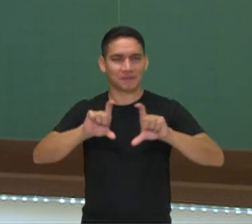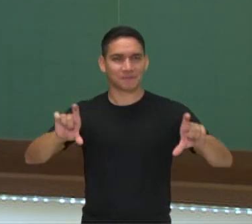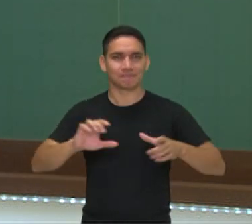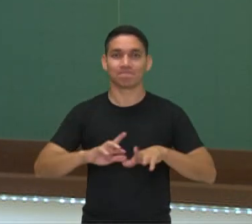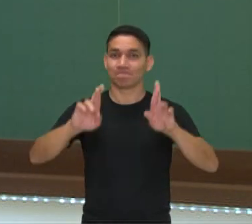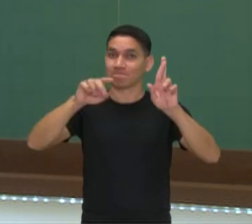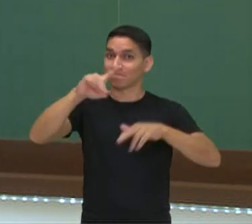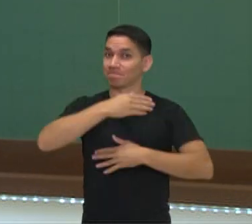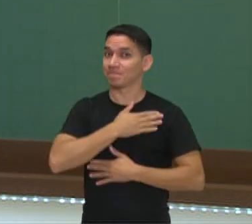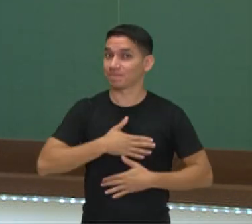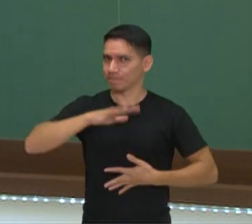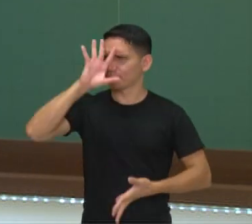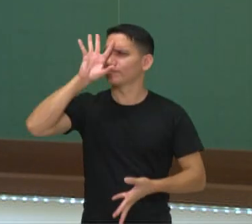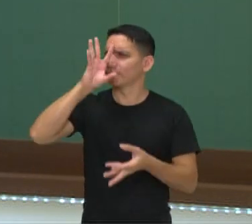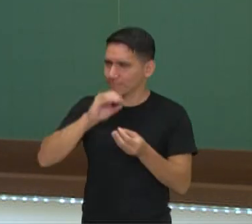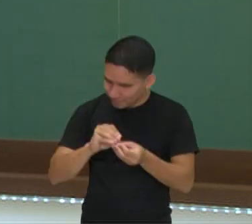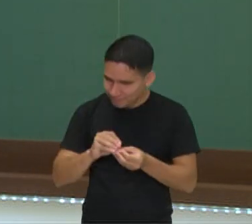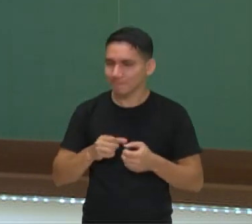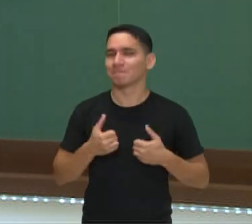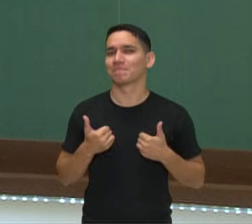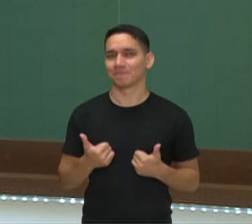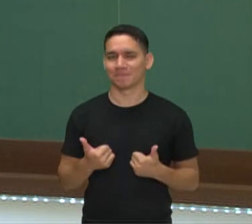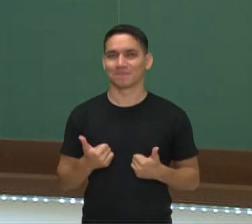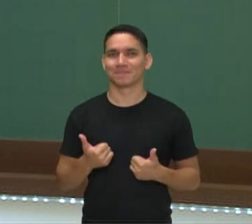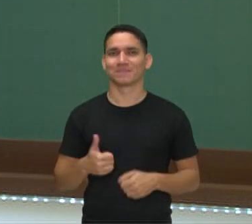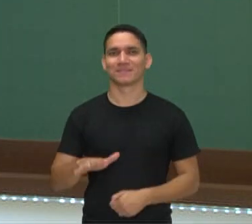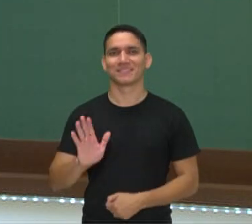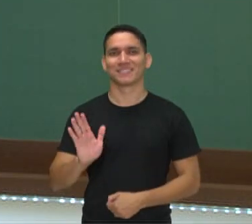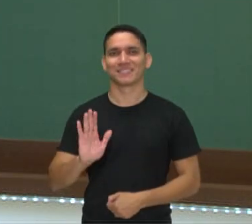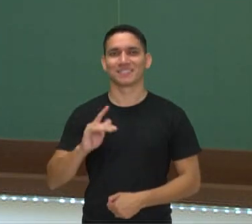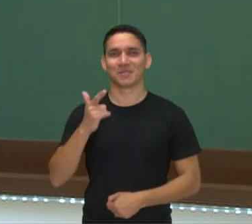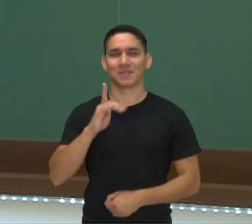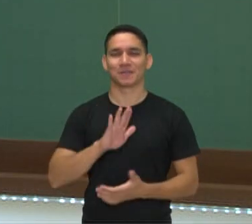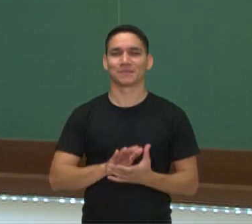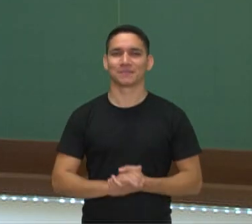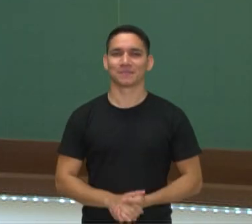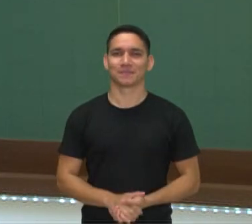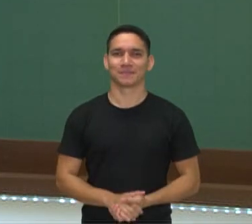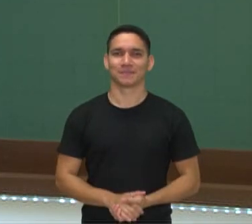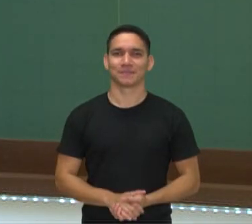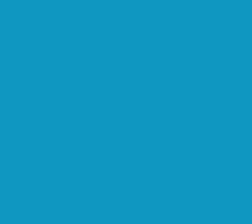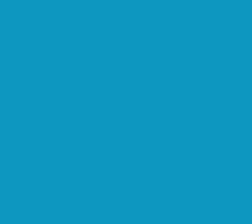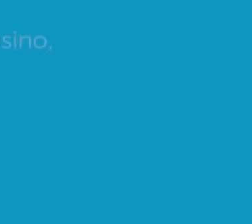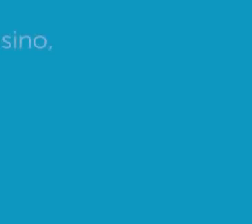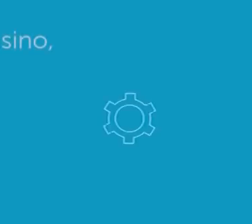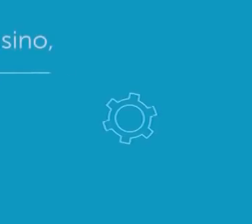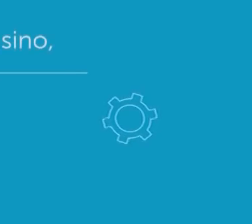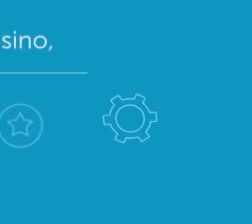Espero que vocês tenham entendido, compreendido e gostado. Nos vemos na próxima aula. Até mais!